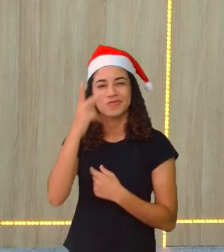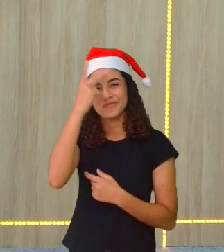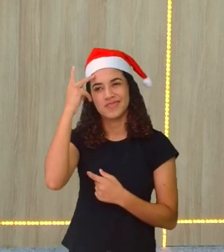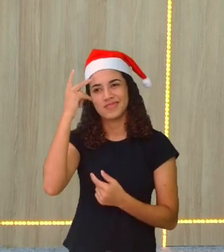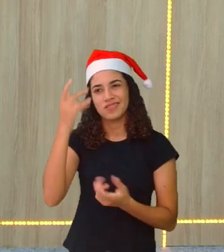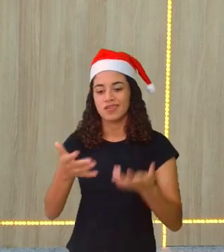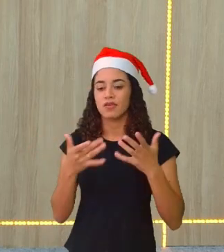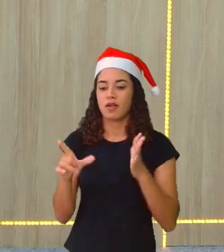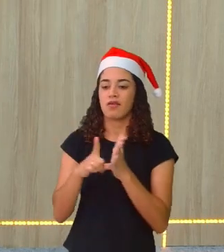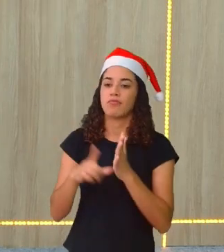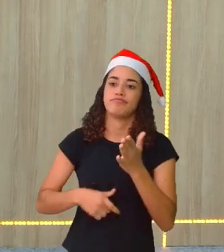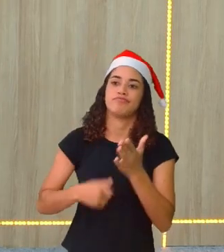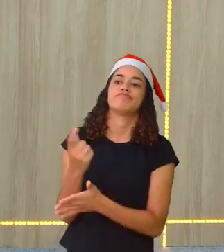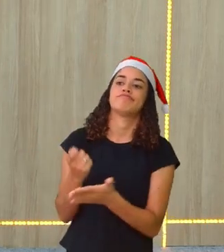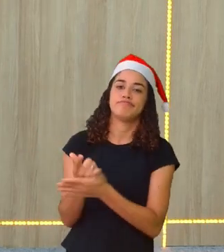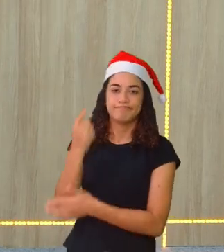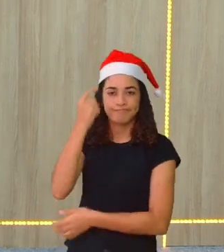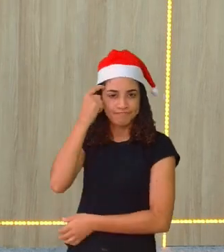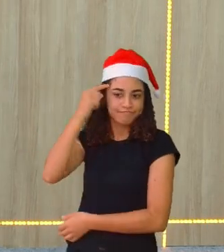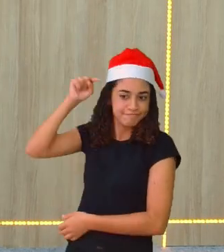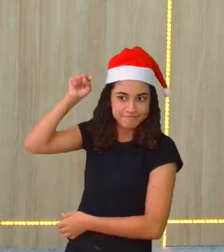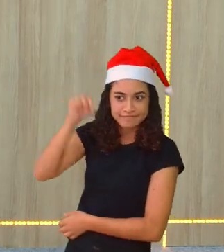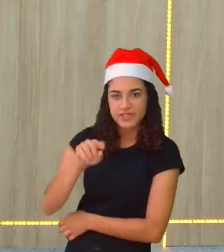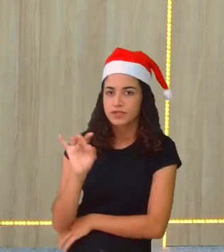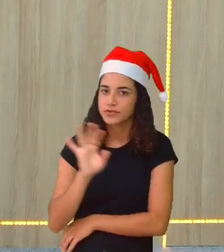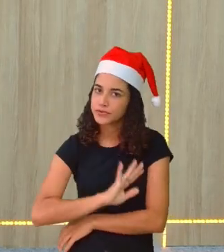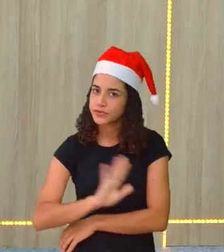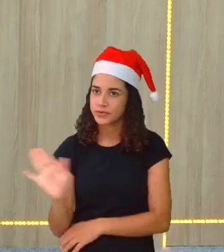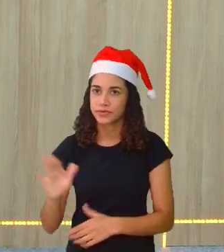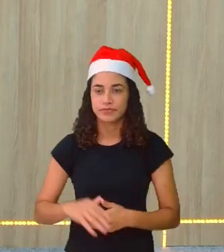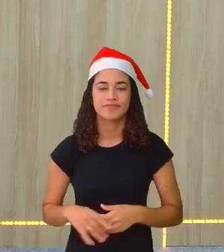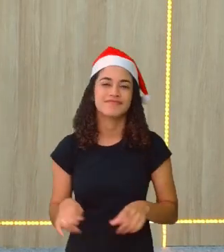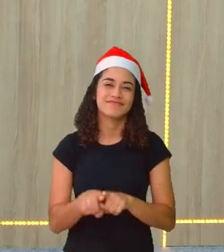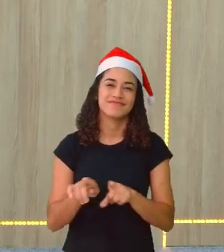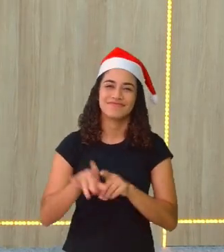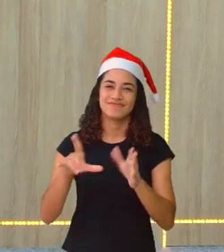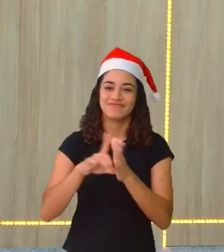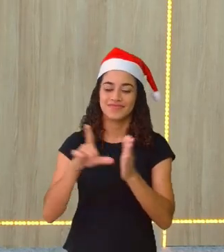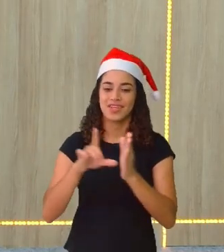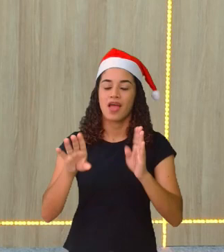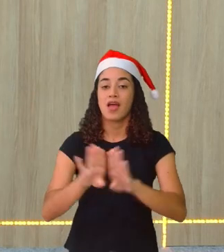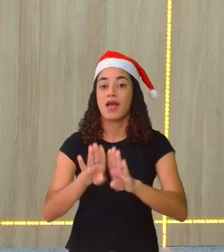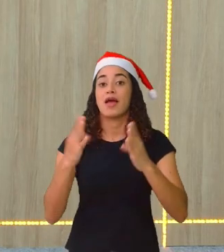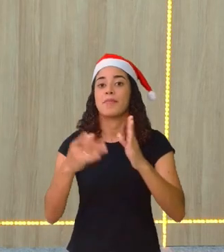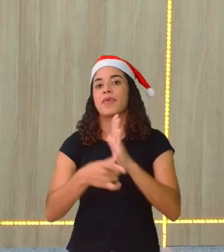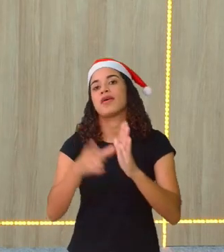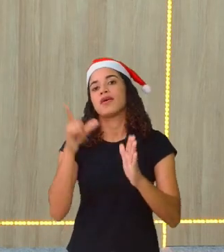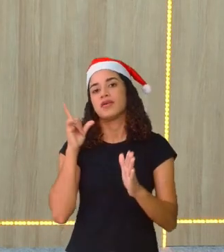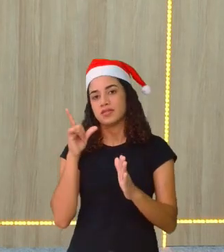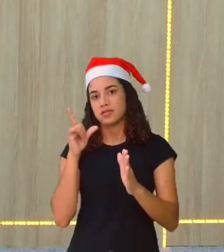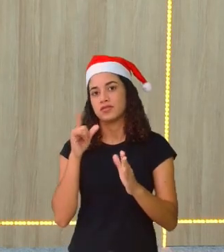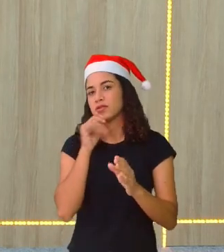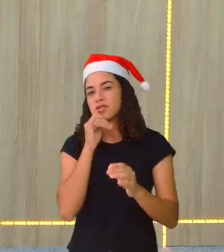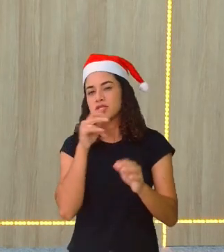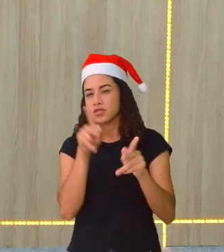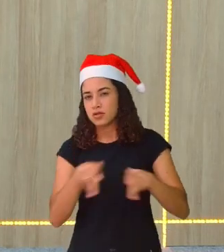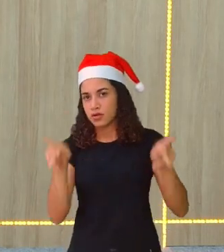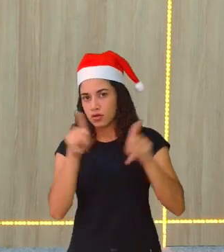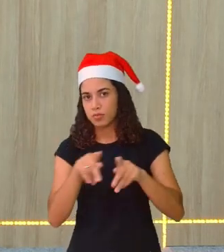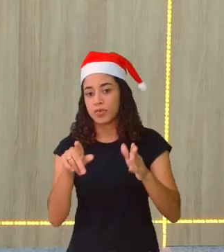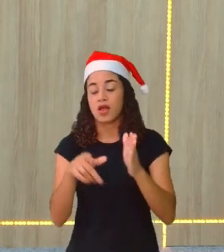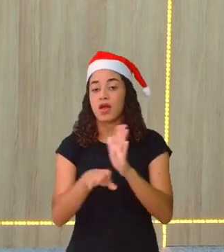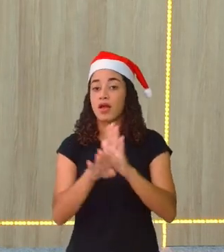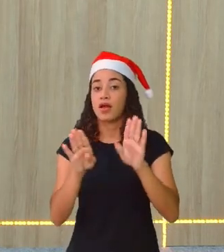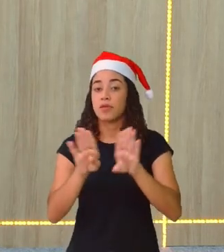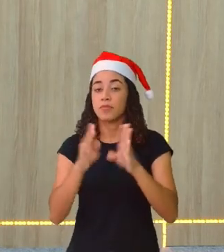o comércio. Então, o comércio termina ficando aberto até mais tarde. Shopping center, por exemplo, abrindo uma hora mais cedo, fechando uma hora